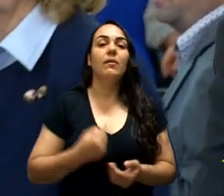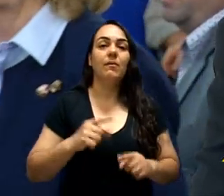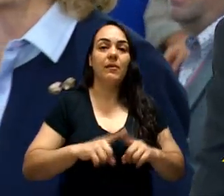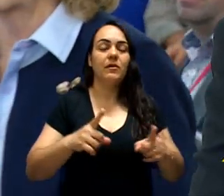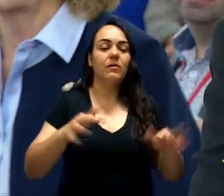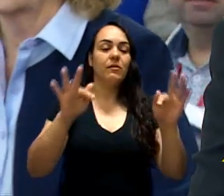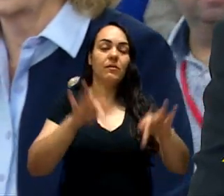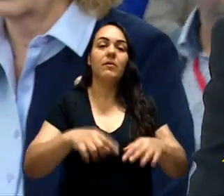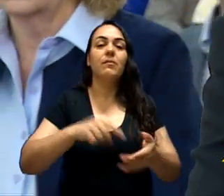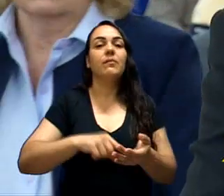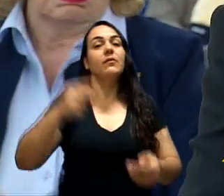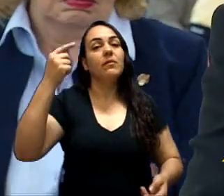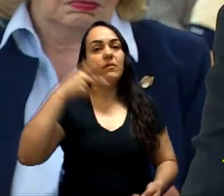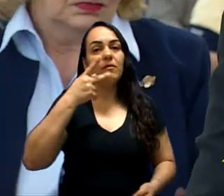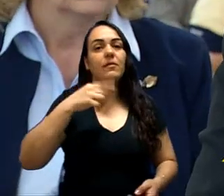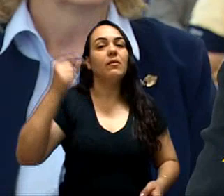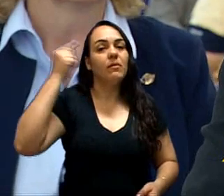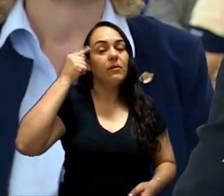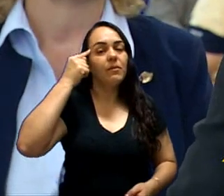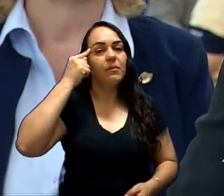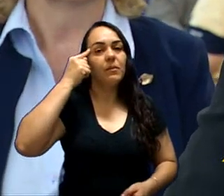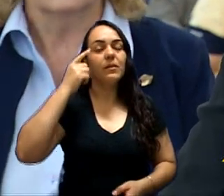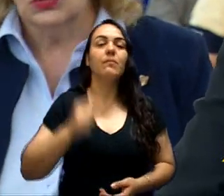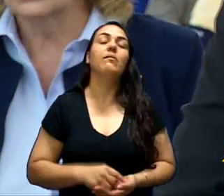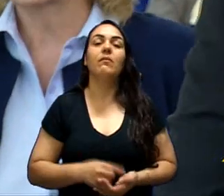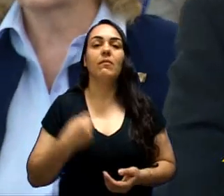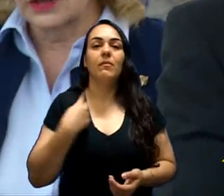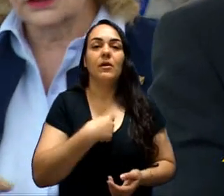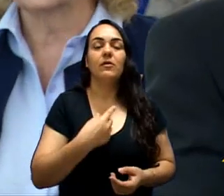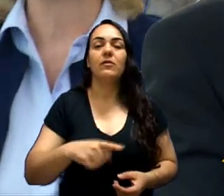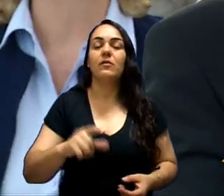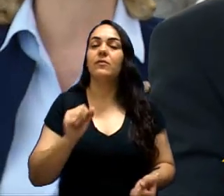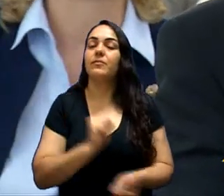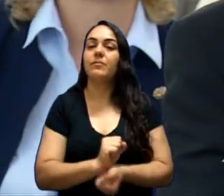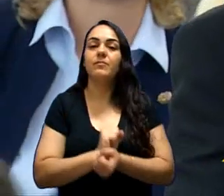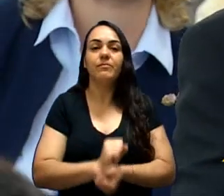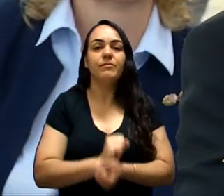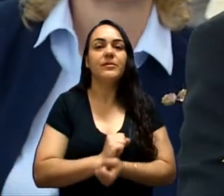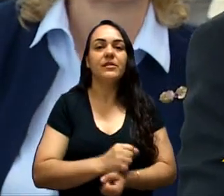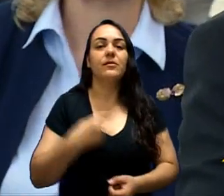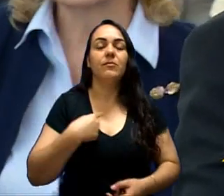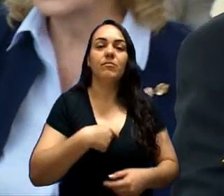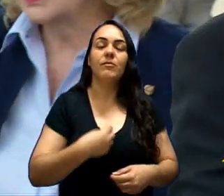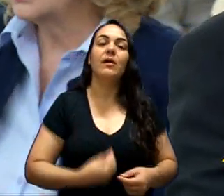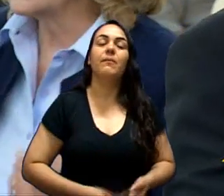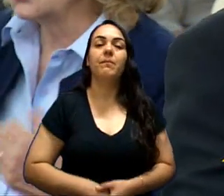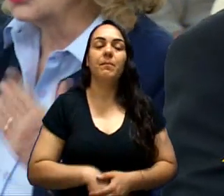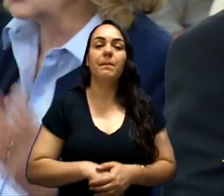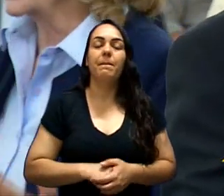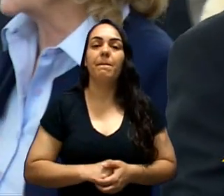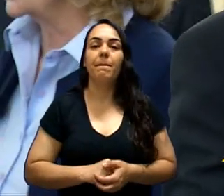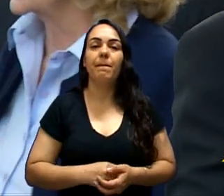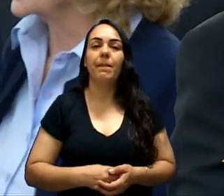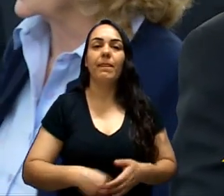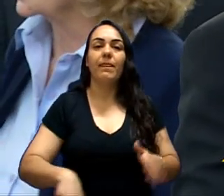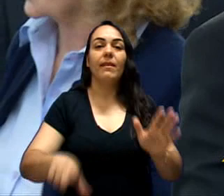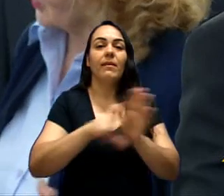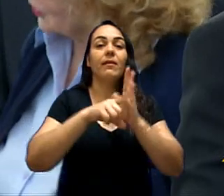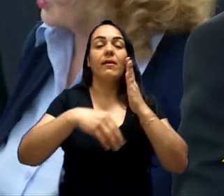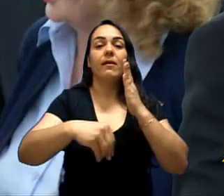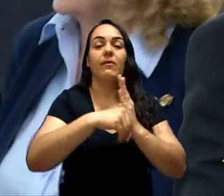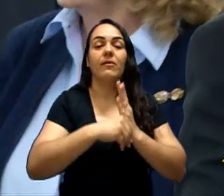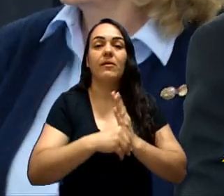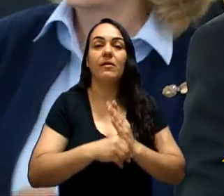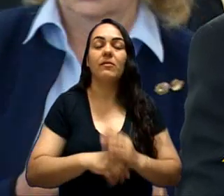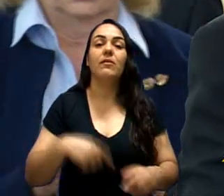queria terminar o meu raciocínio. Viu, se nós dependemos disso, por uma emenda minha lá para cuidar da